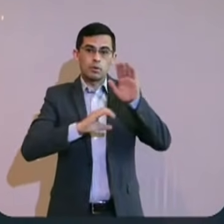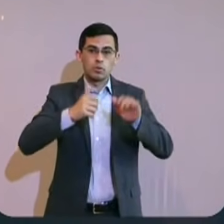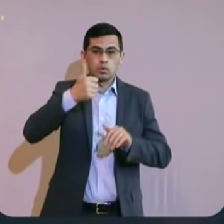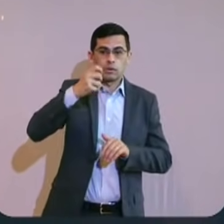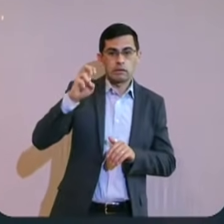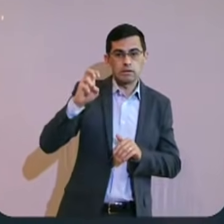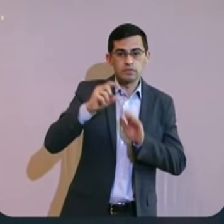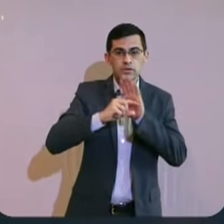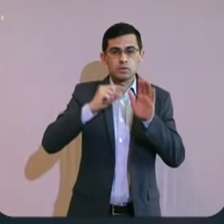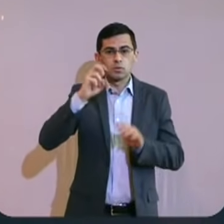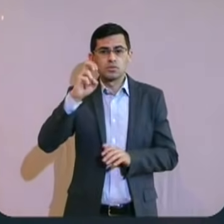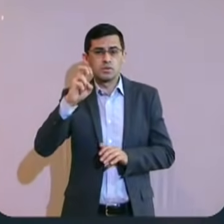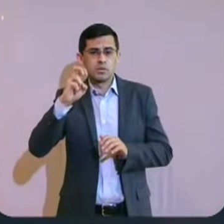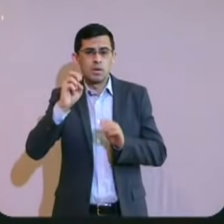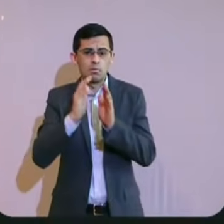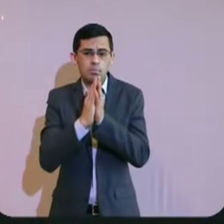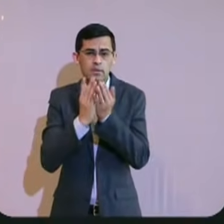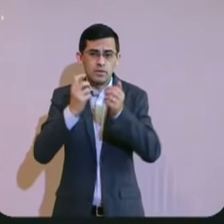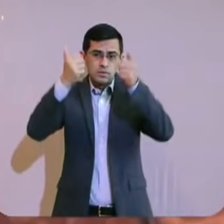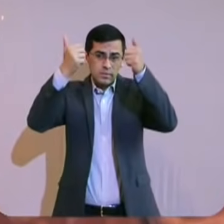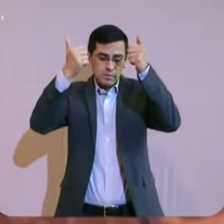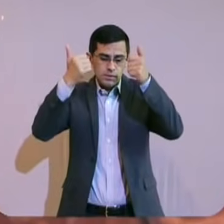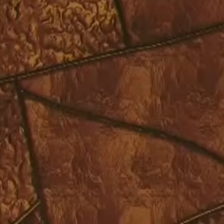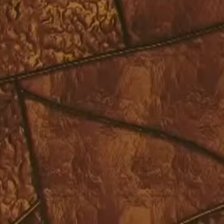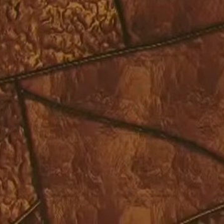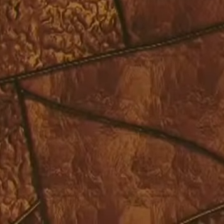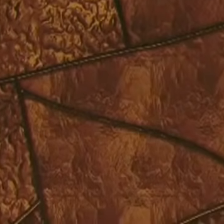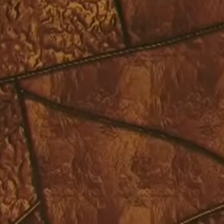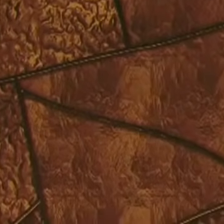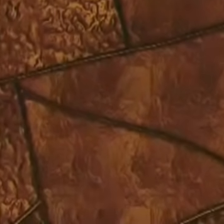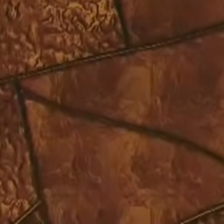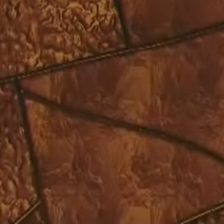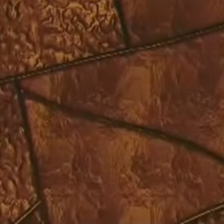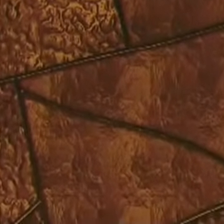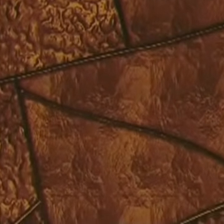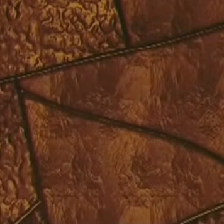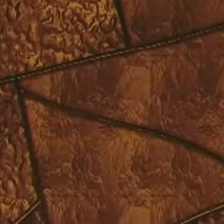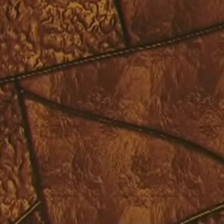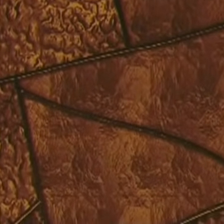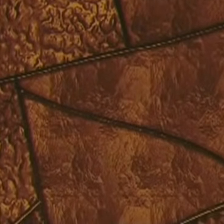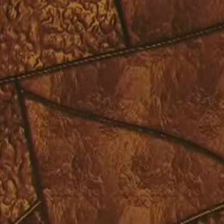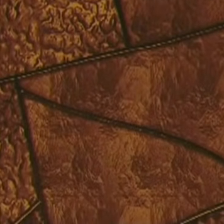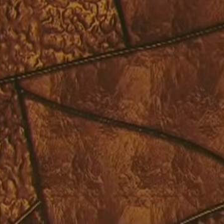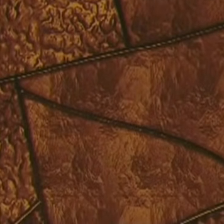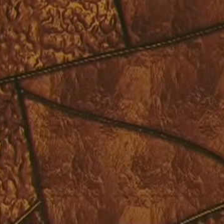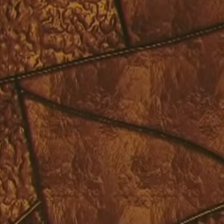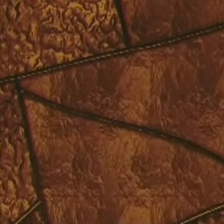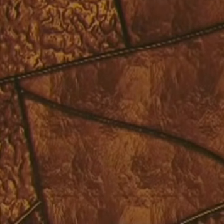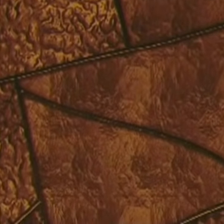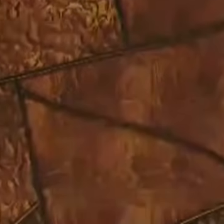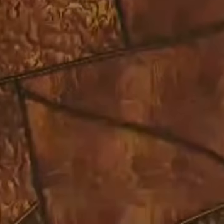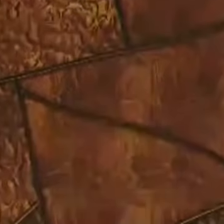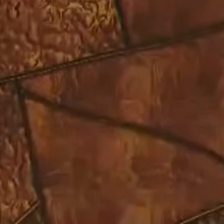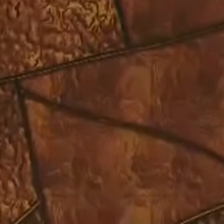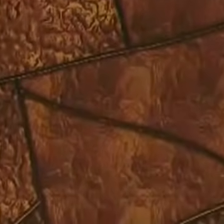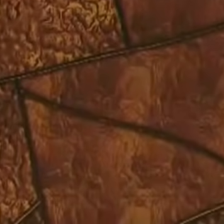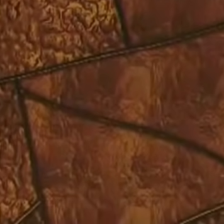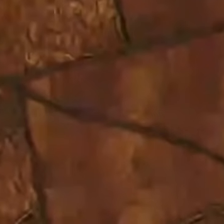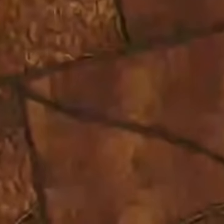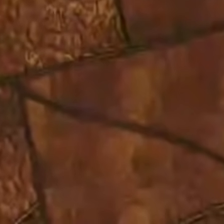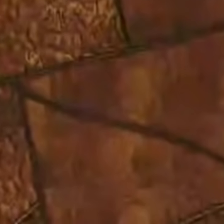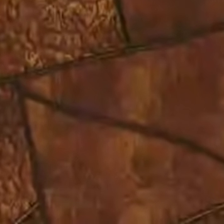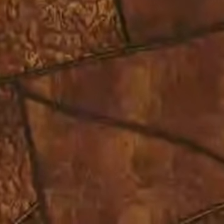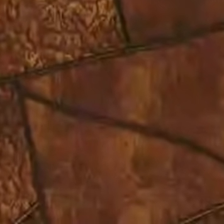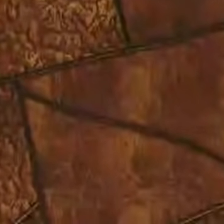15, versículo 5, a palavra do Senhor vai dizer: eu sou a videira e vocês são os ramos. Quem está